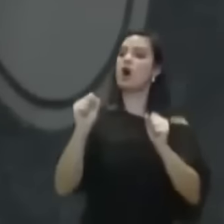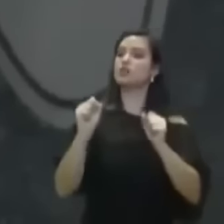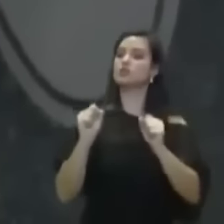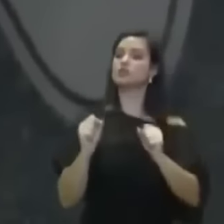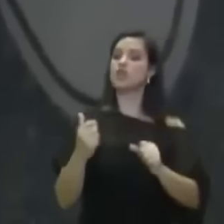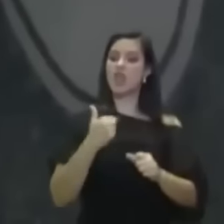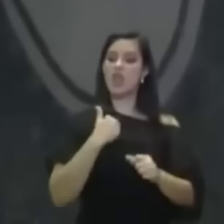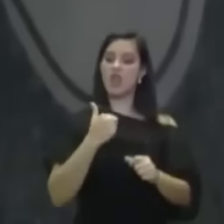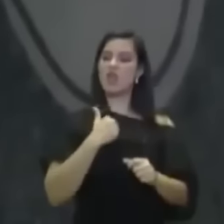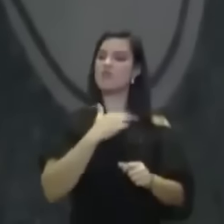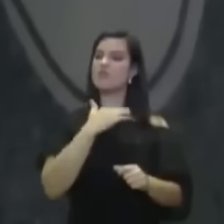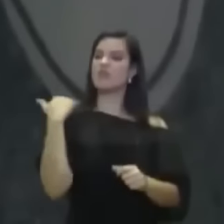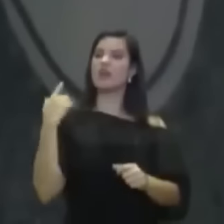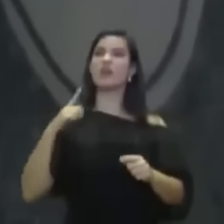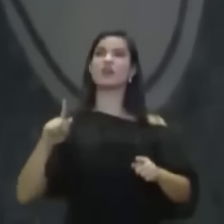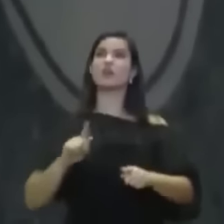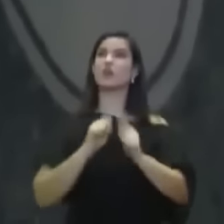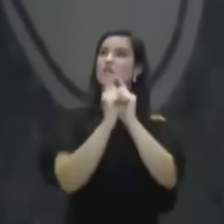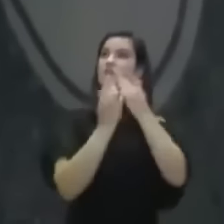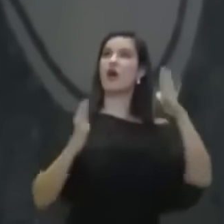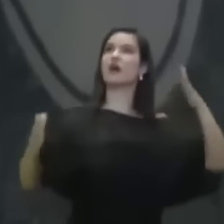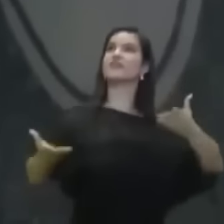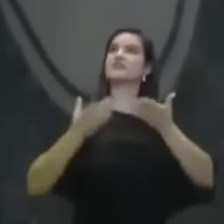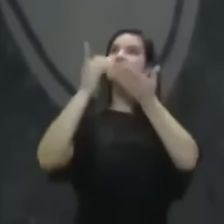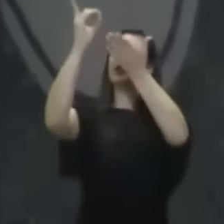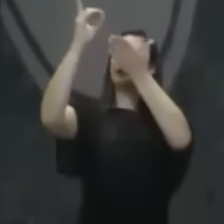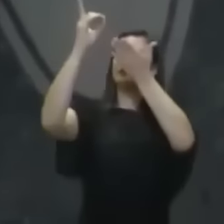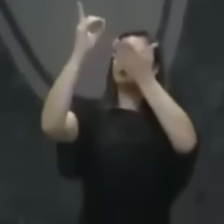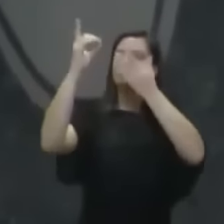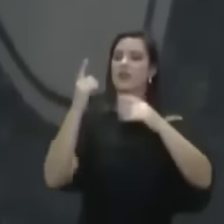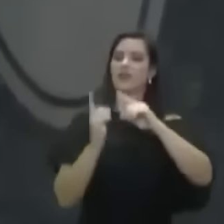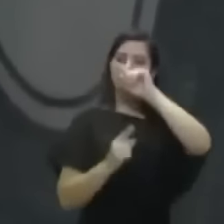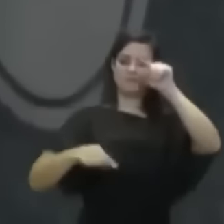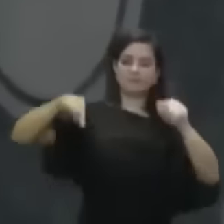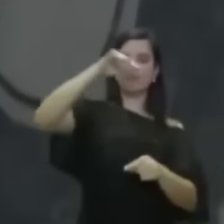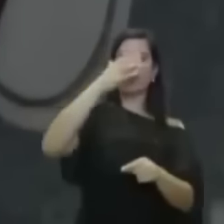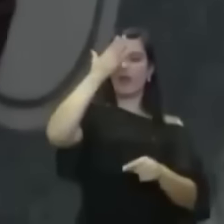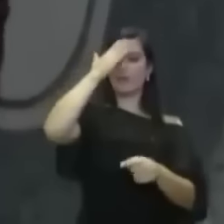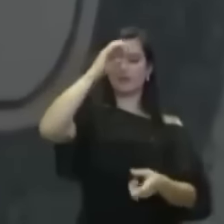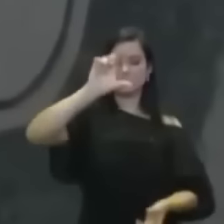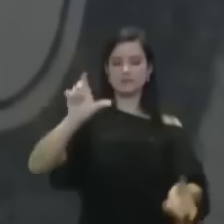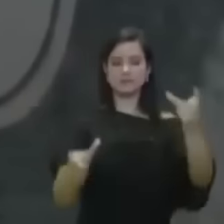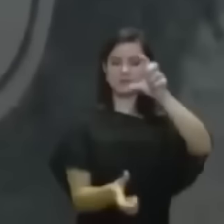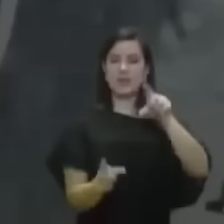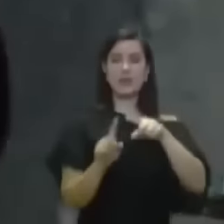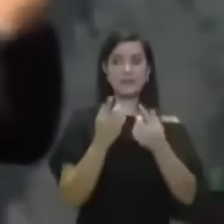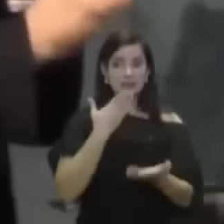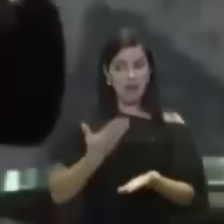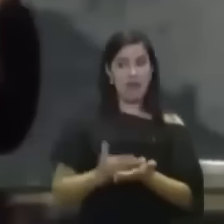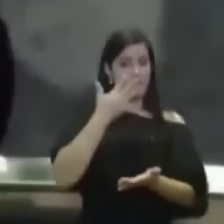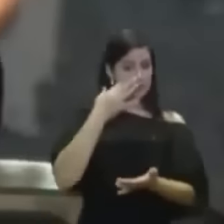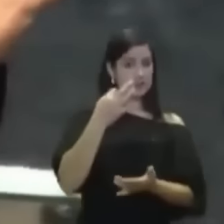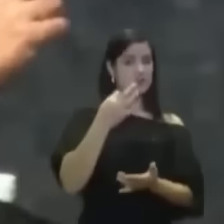gênero de morte, ele glorificou a Deus. Agora pasmem, foi depois que